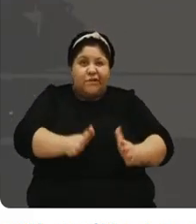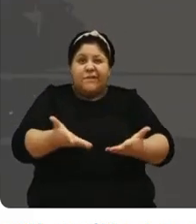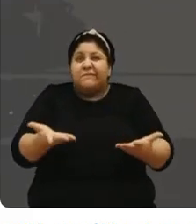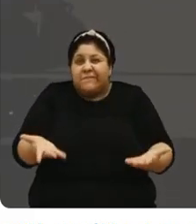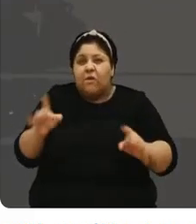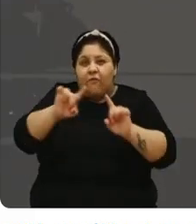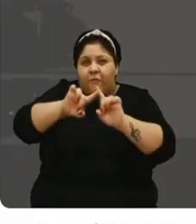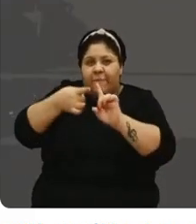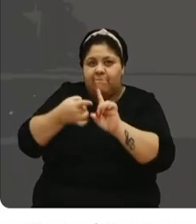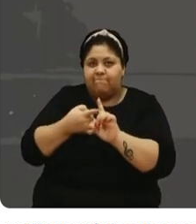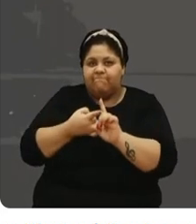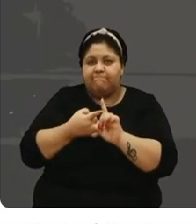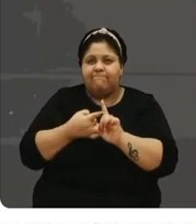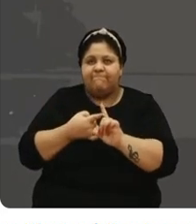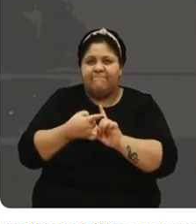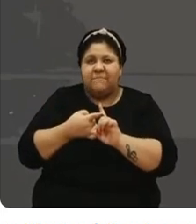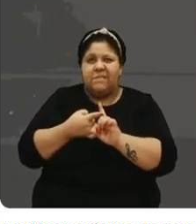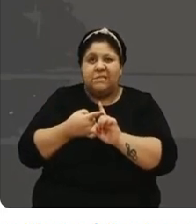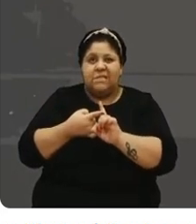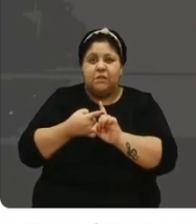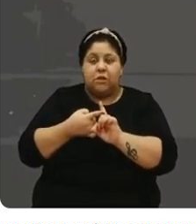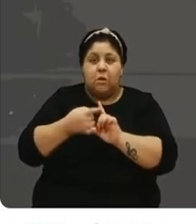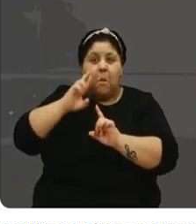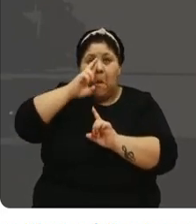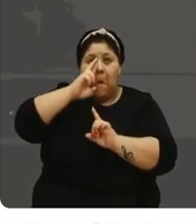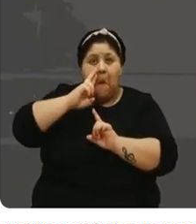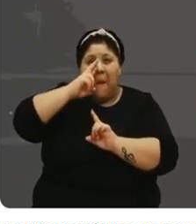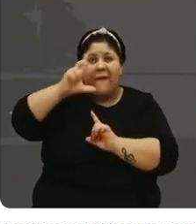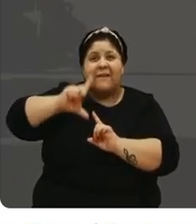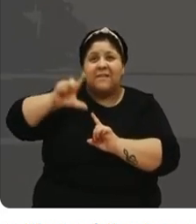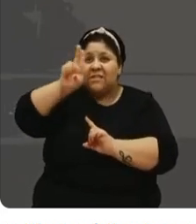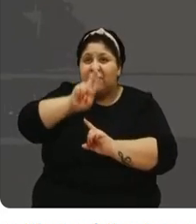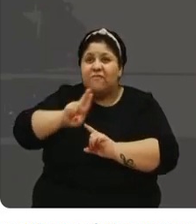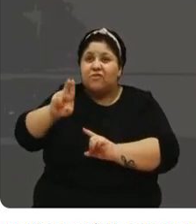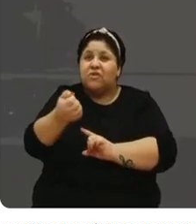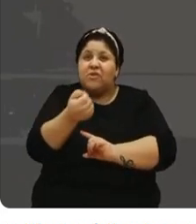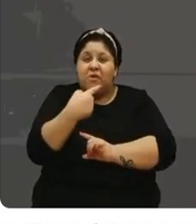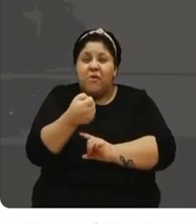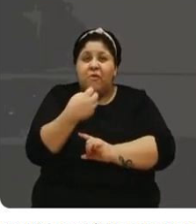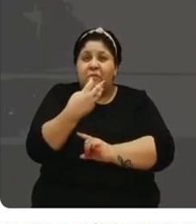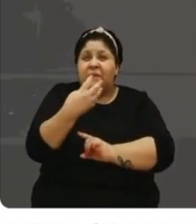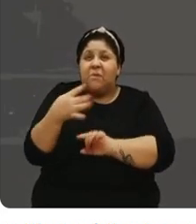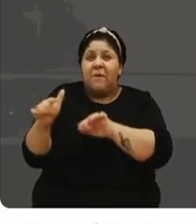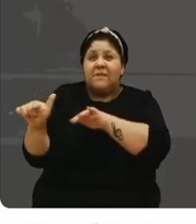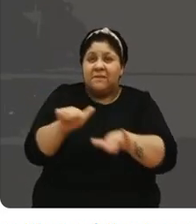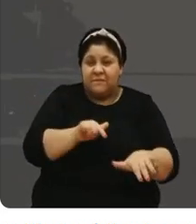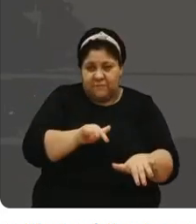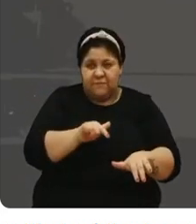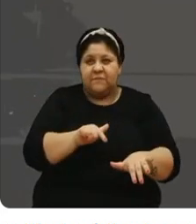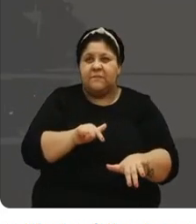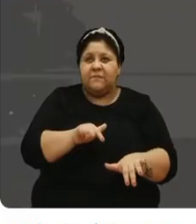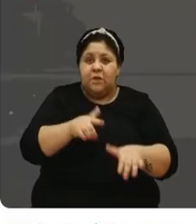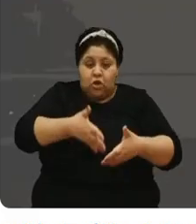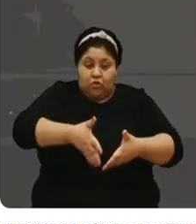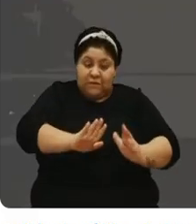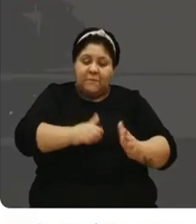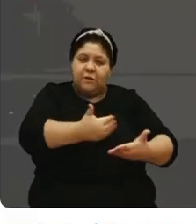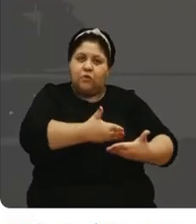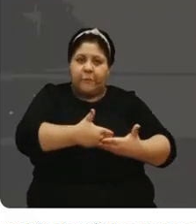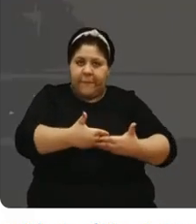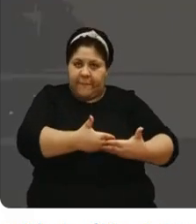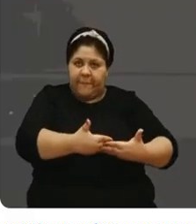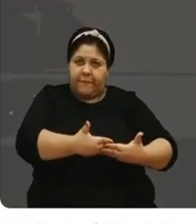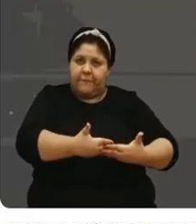foi uma gestação muito arriscada. E ela teve que usar corticóide com 34 semanas. No nascimento desse